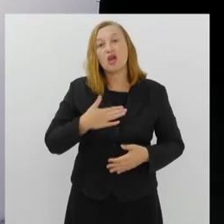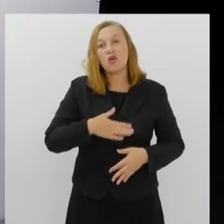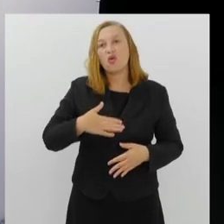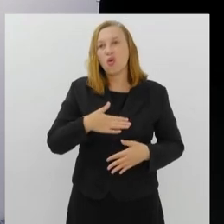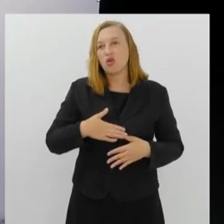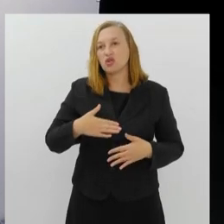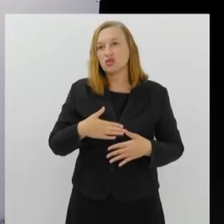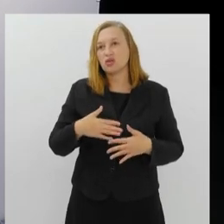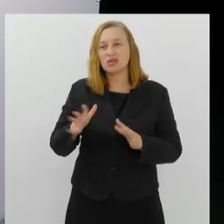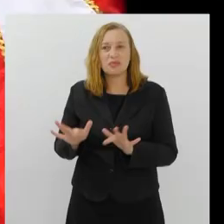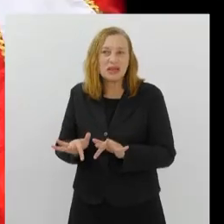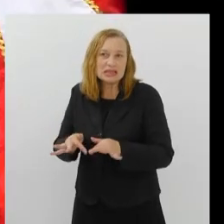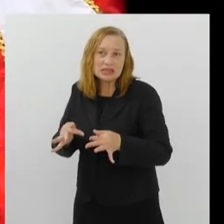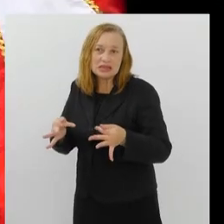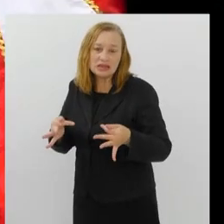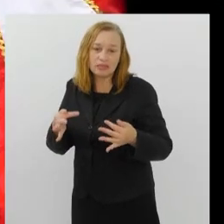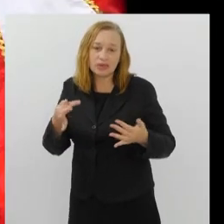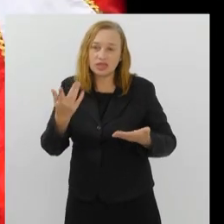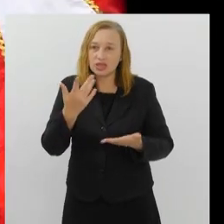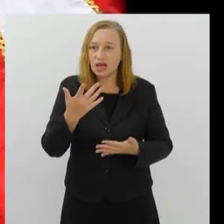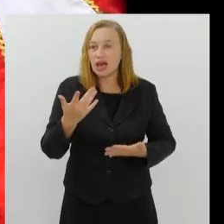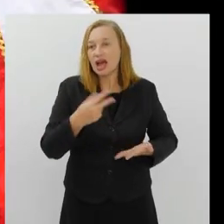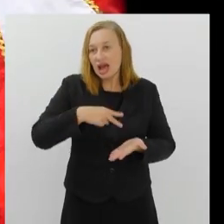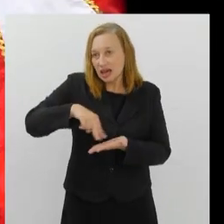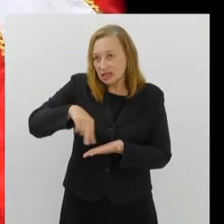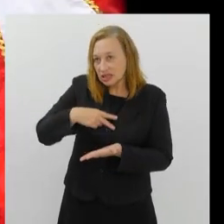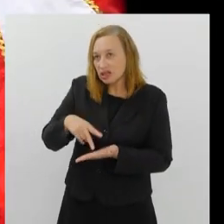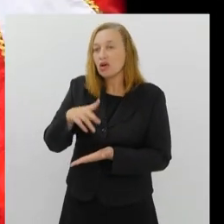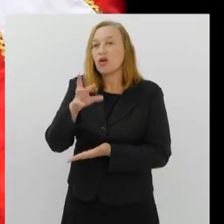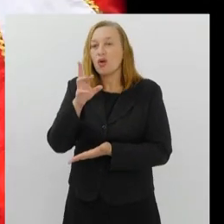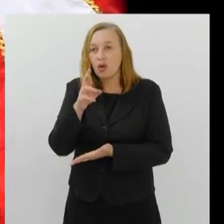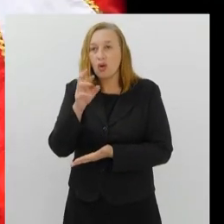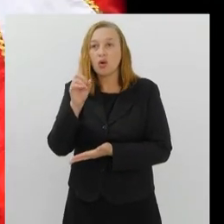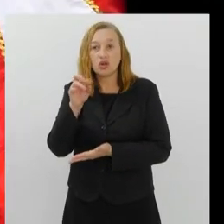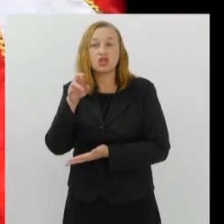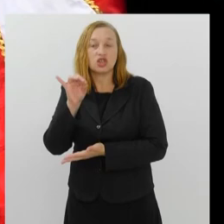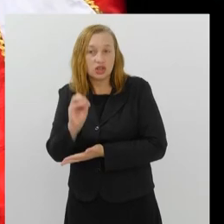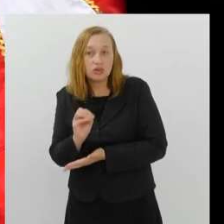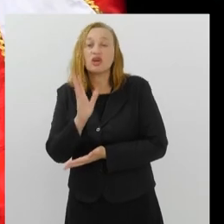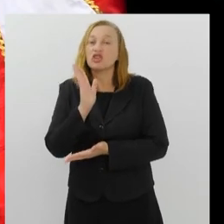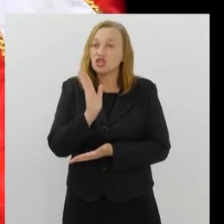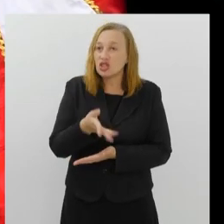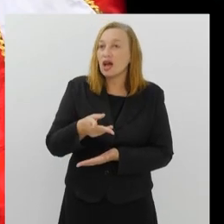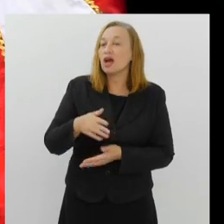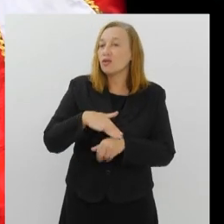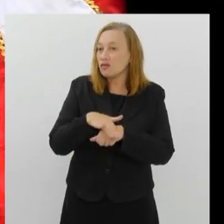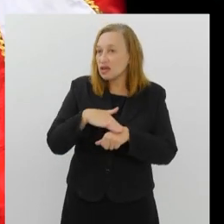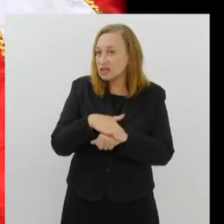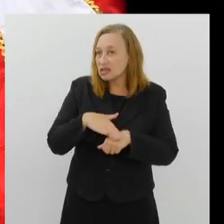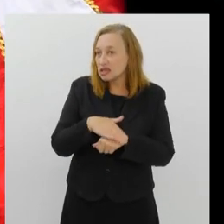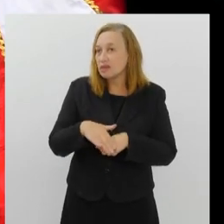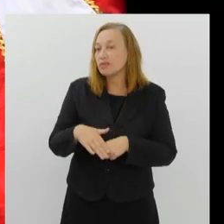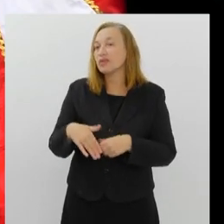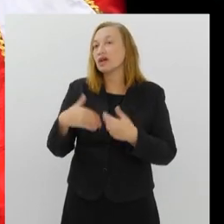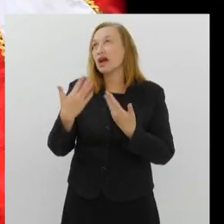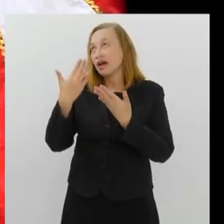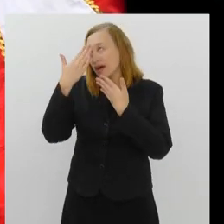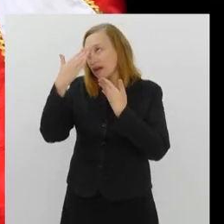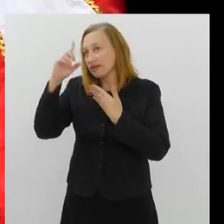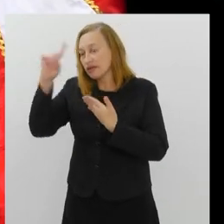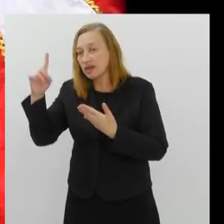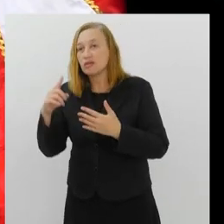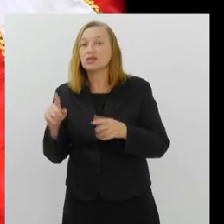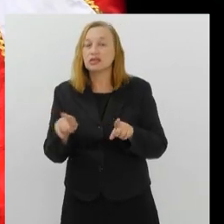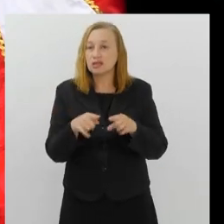dança solta. Eu não gosto muito de coreografia. Eu, Rodrigo, a gente também já conversamos com isso, batemos nisso também, graças a Deus. O Rodrigo também gosta mais da